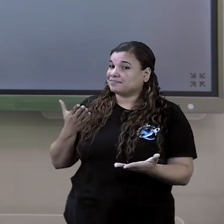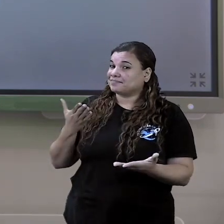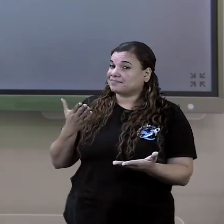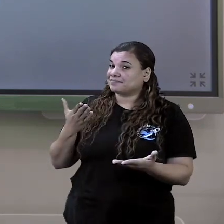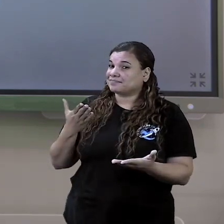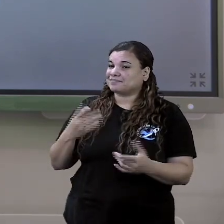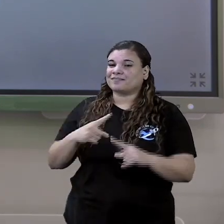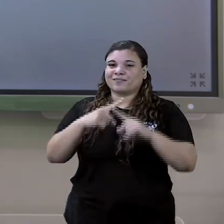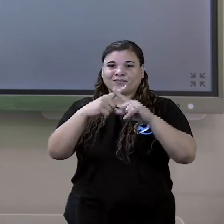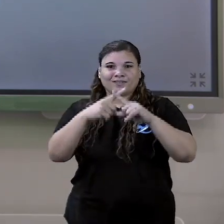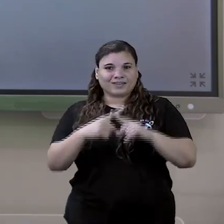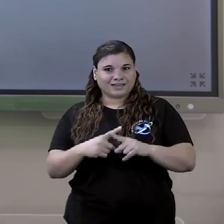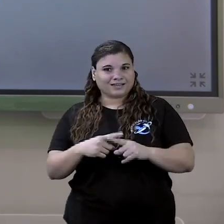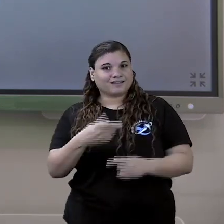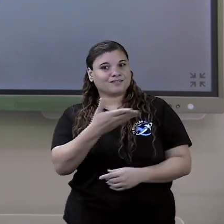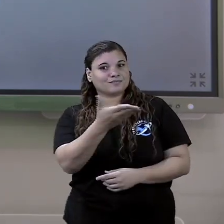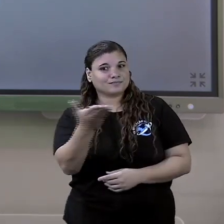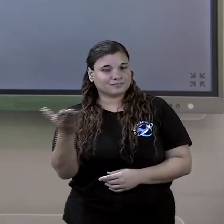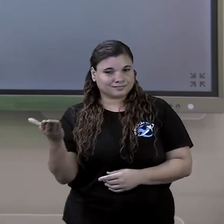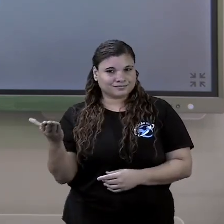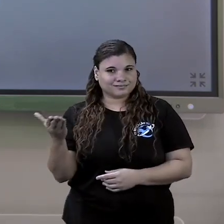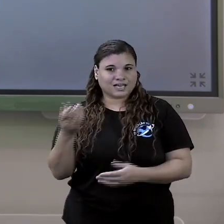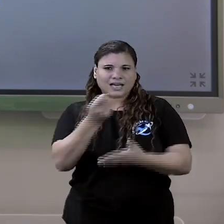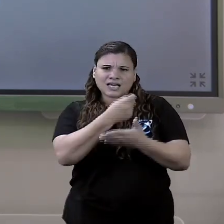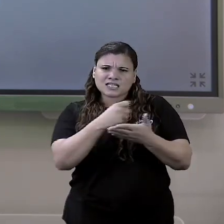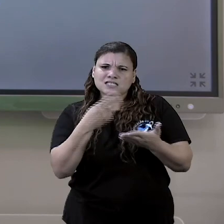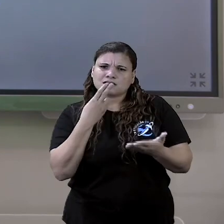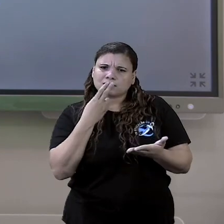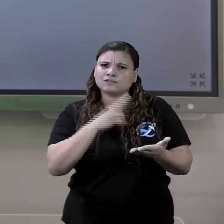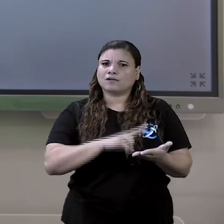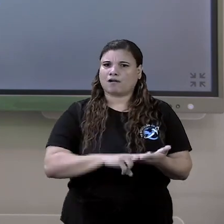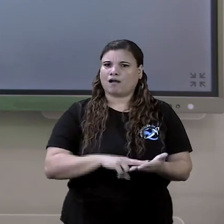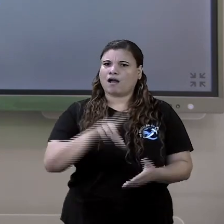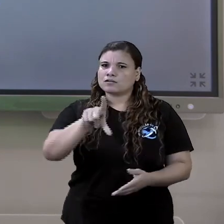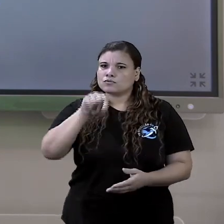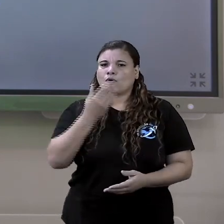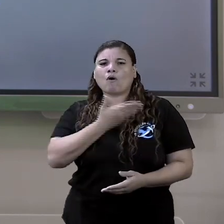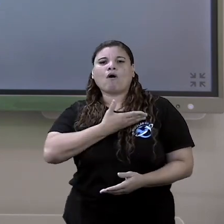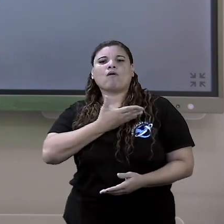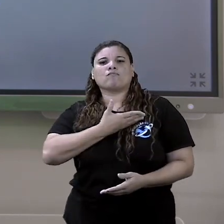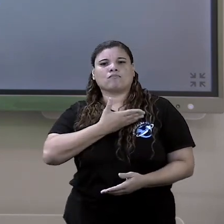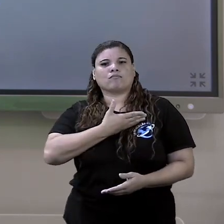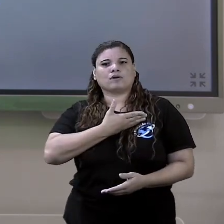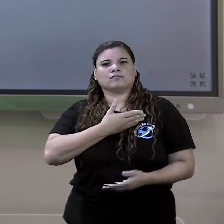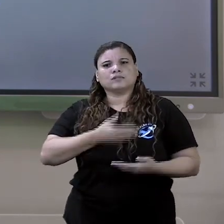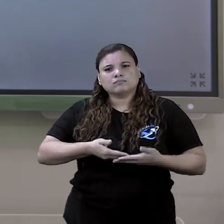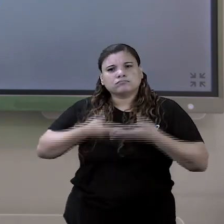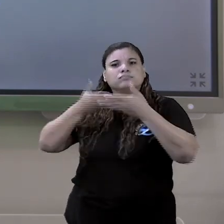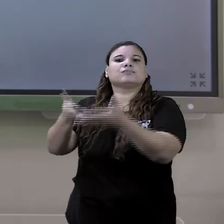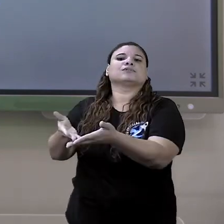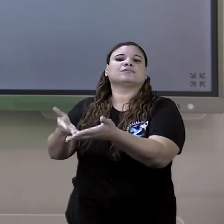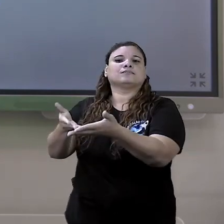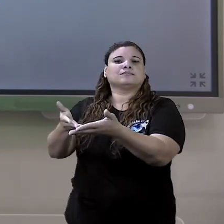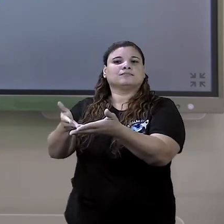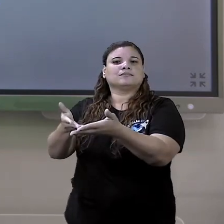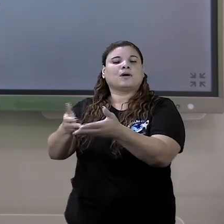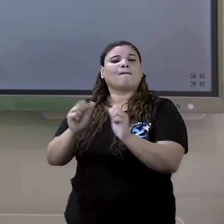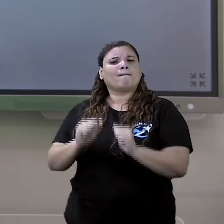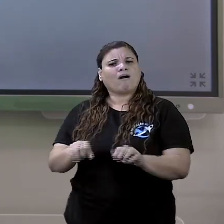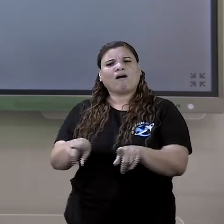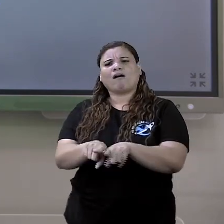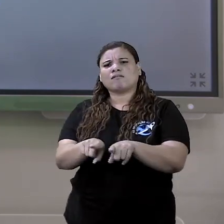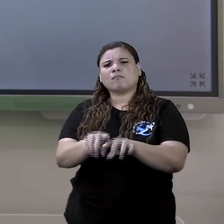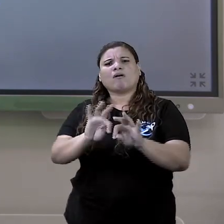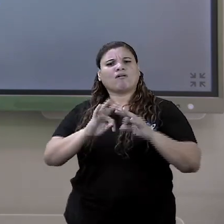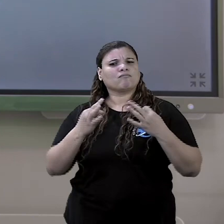vocês o desafio. Escrevam a carta, escolha a pessoa, um amigo ou um parente, e